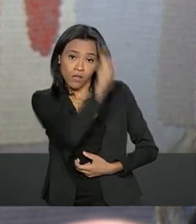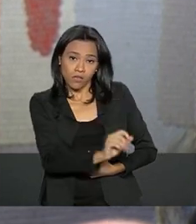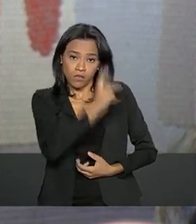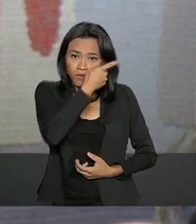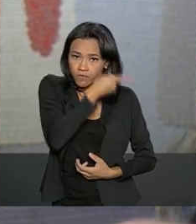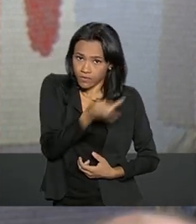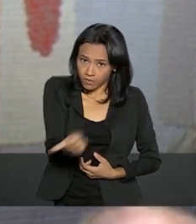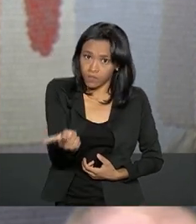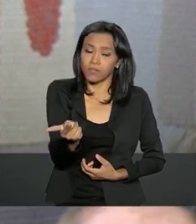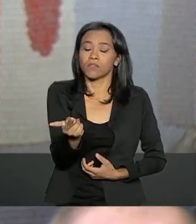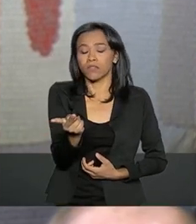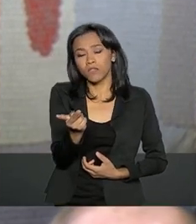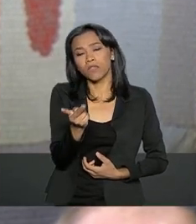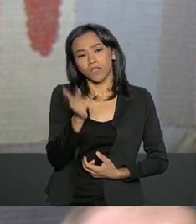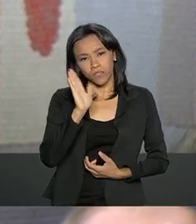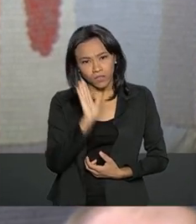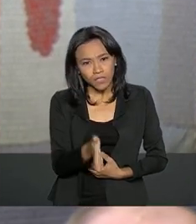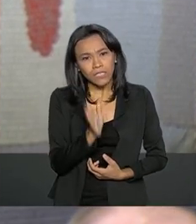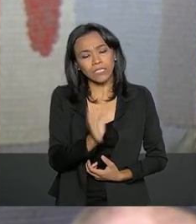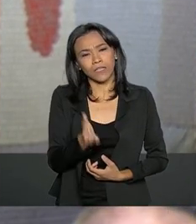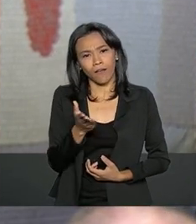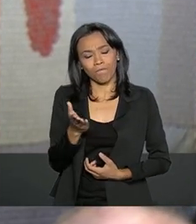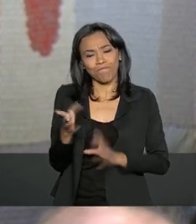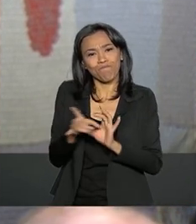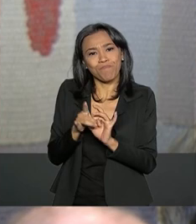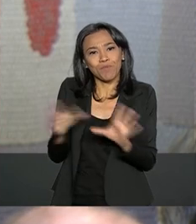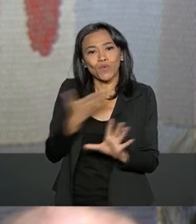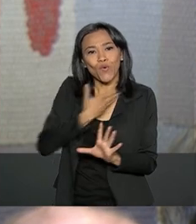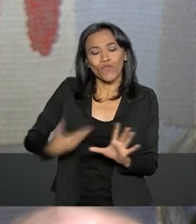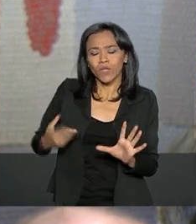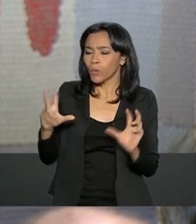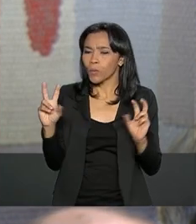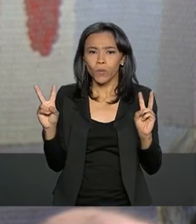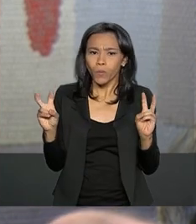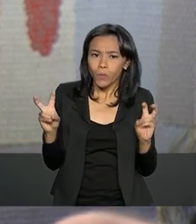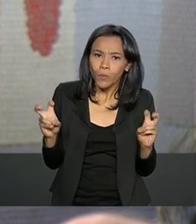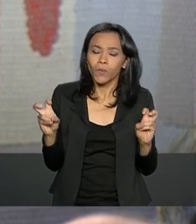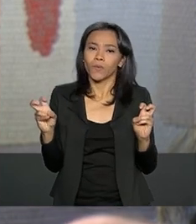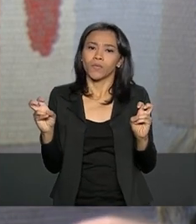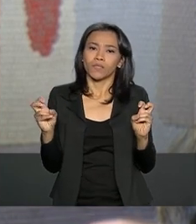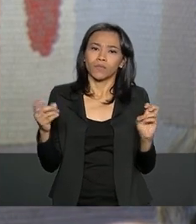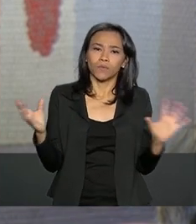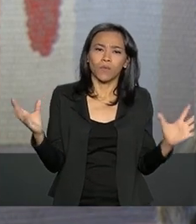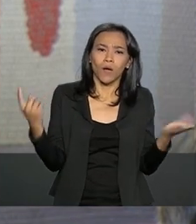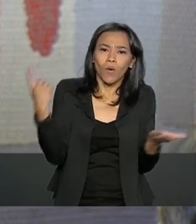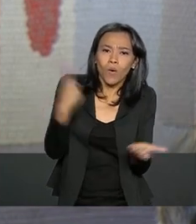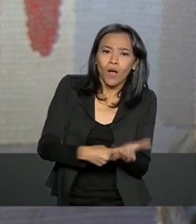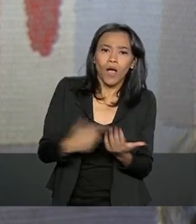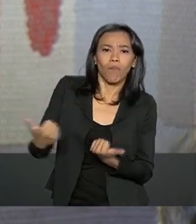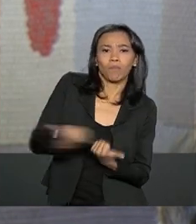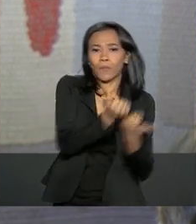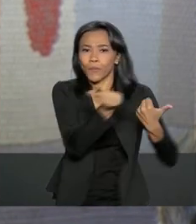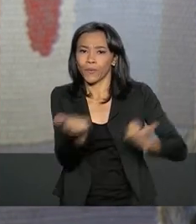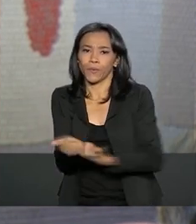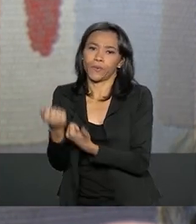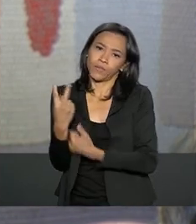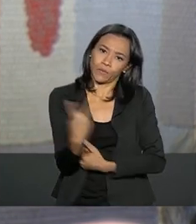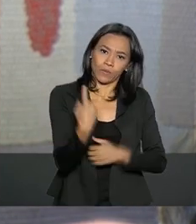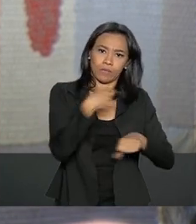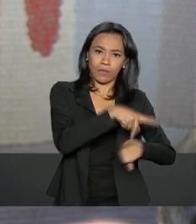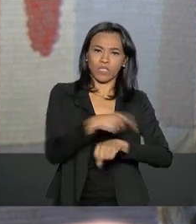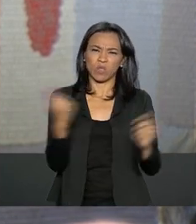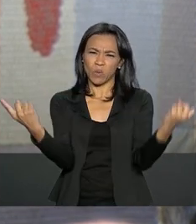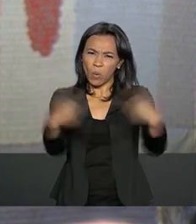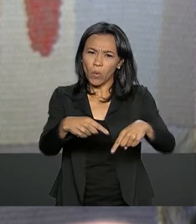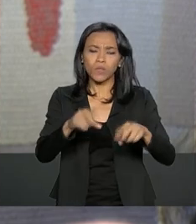presidente, já permitiu a nossos governos tratar do aprofundamento da cooperação entre nossos países contra o